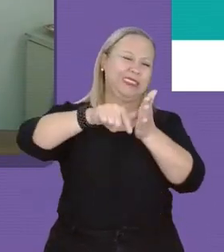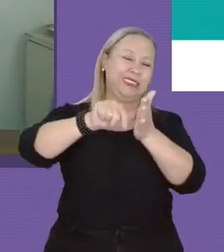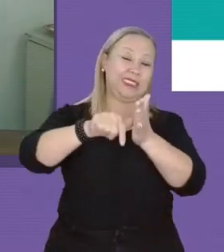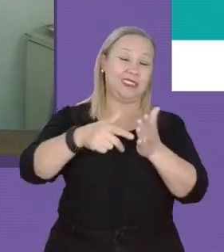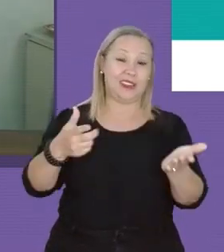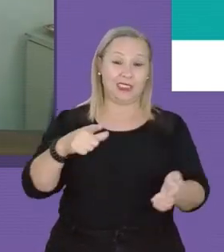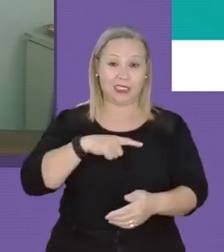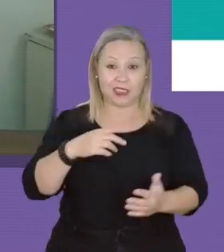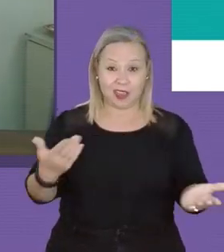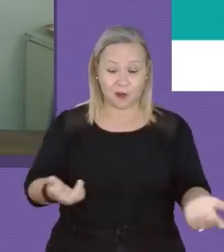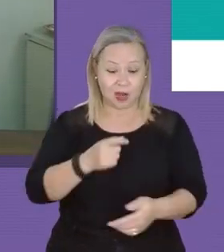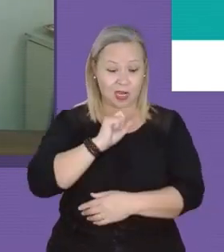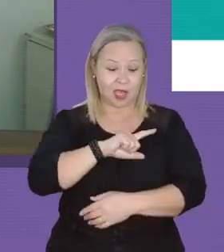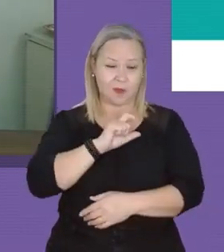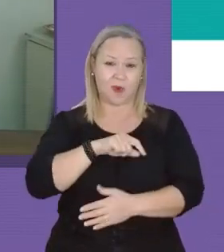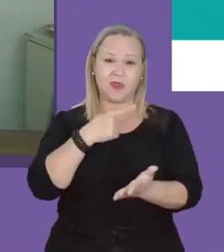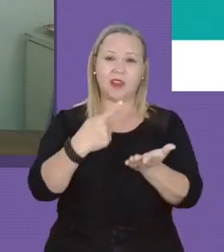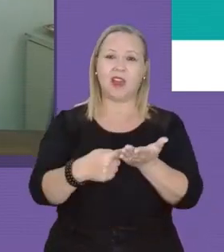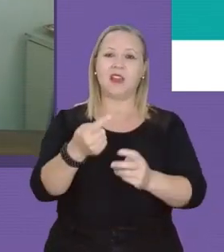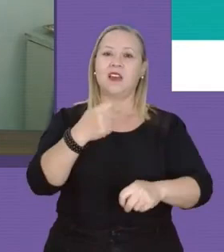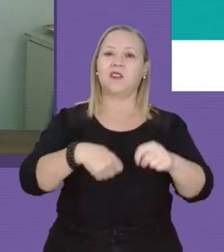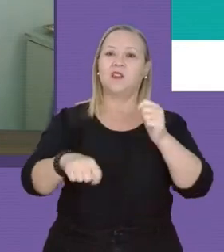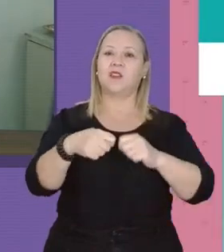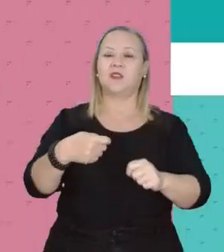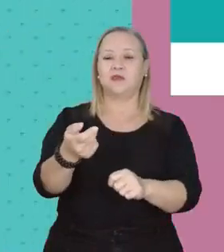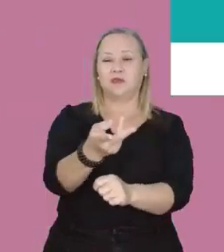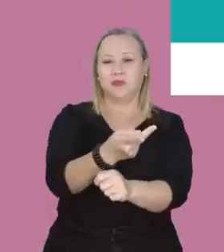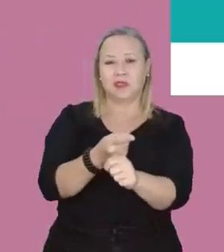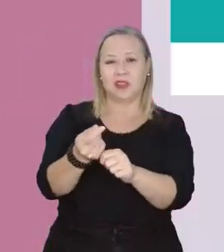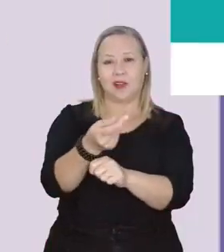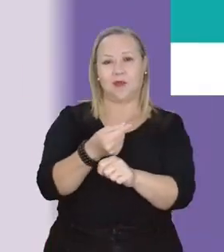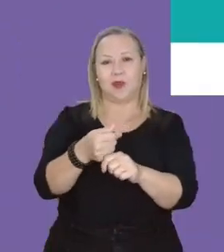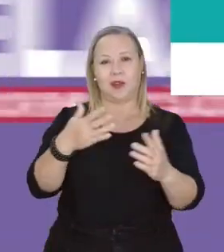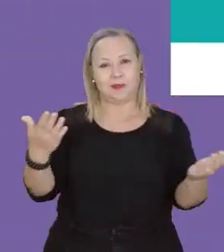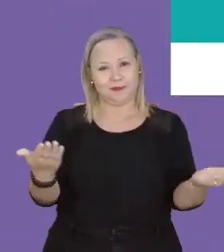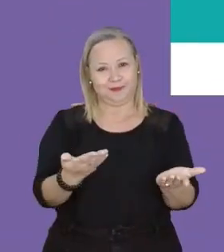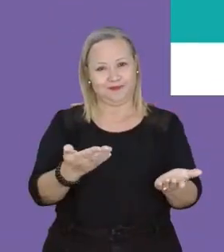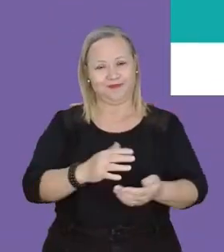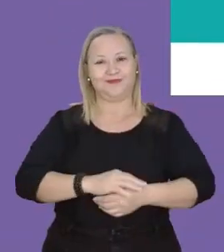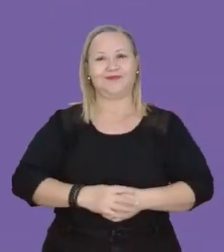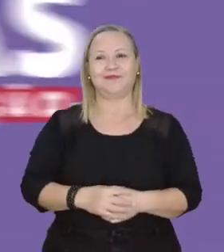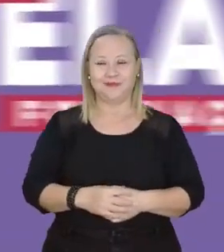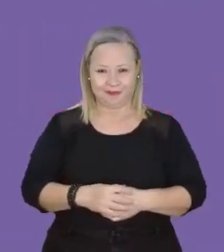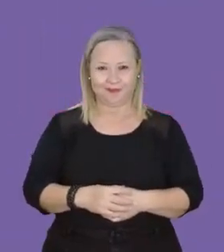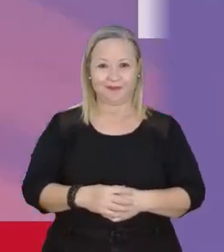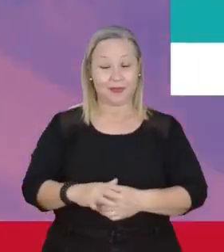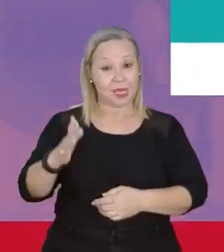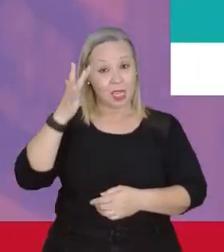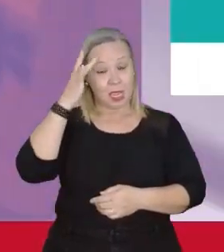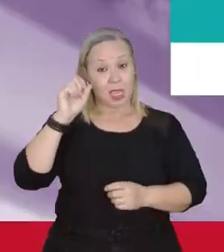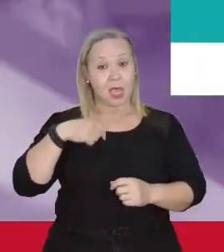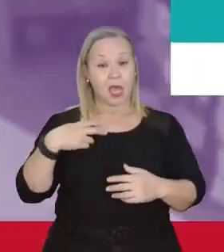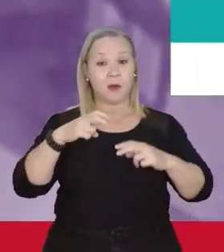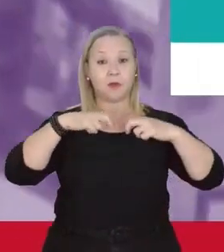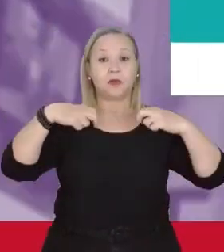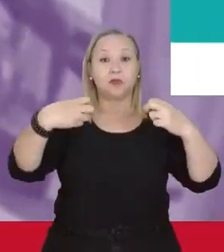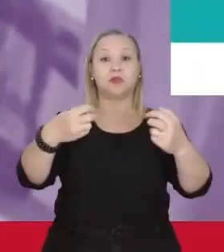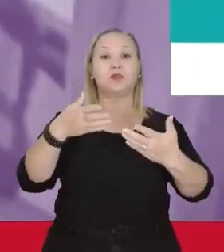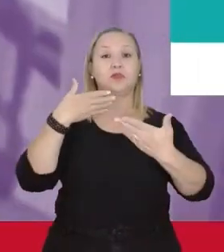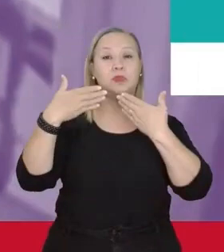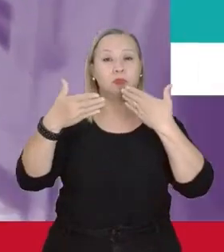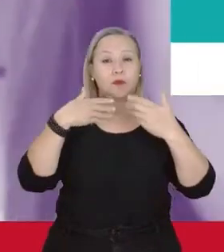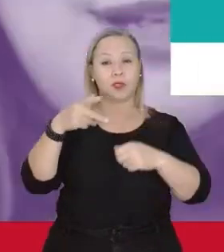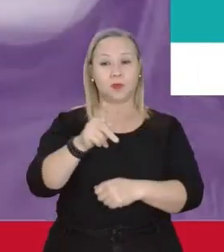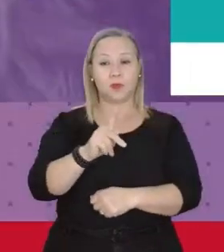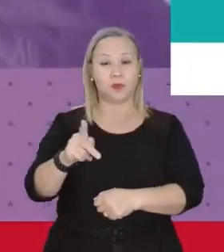e a perversa agenda econômica neoliberal de outro. Amanhã, na roda de conversa, a professora